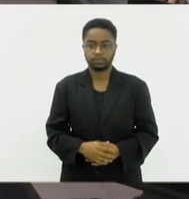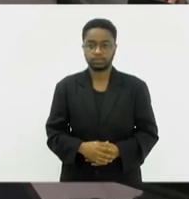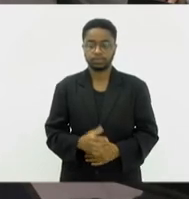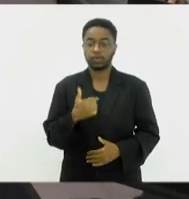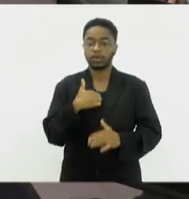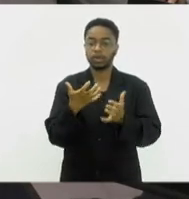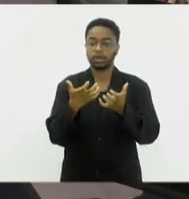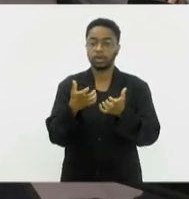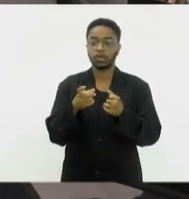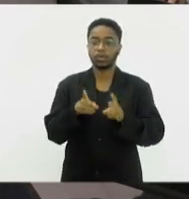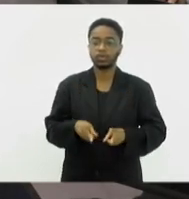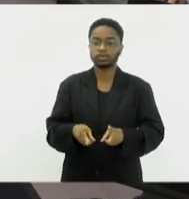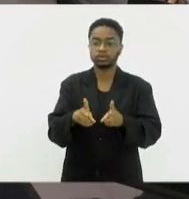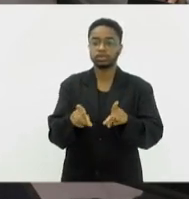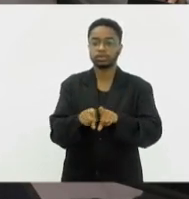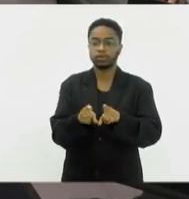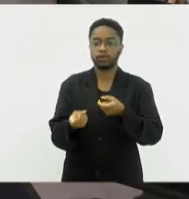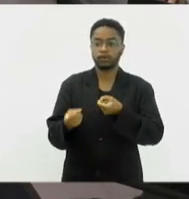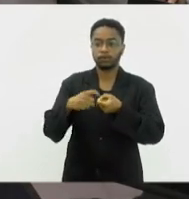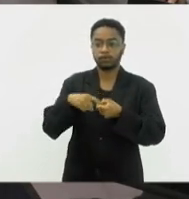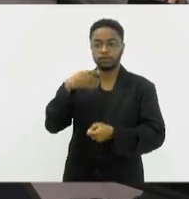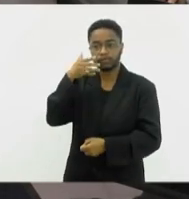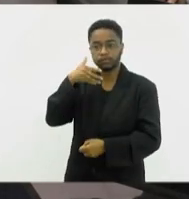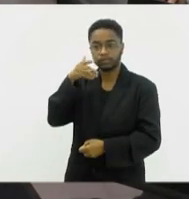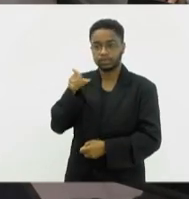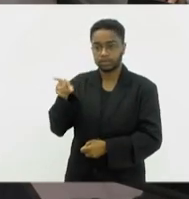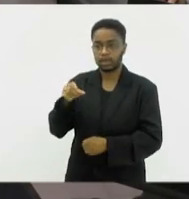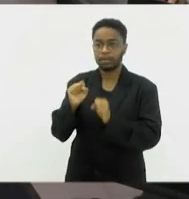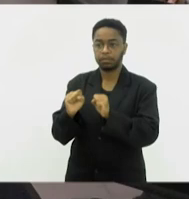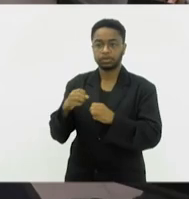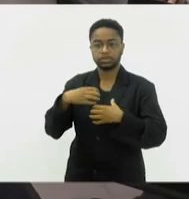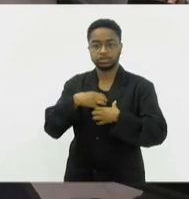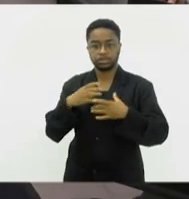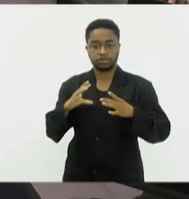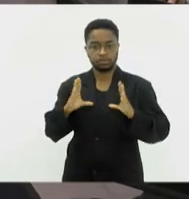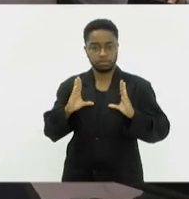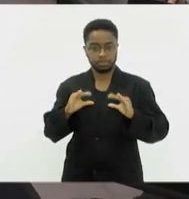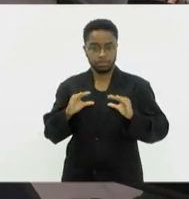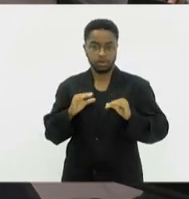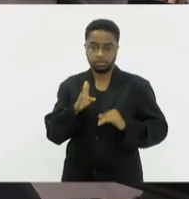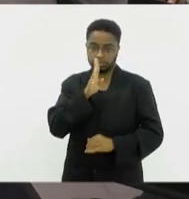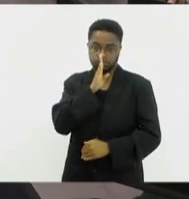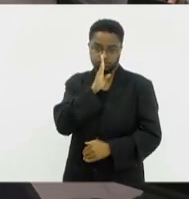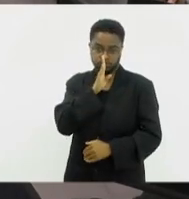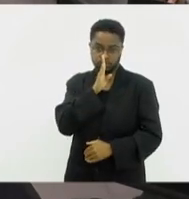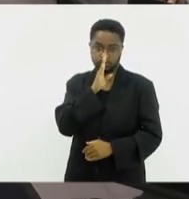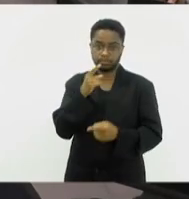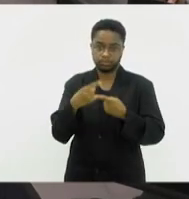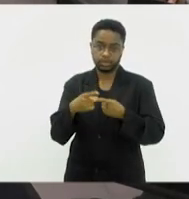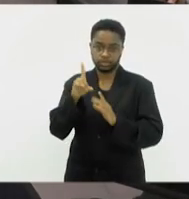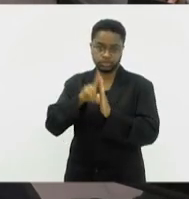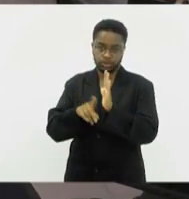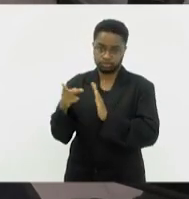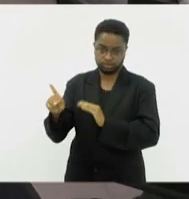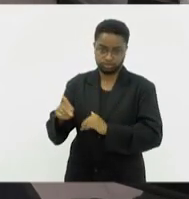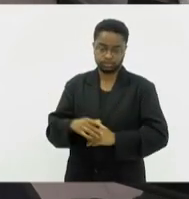continuar e devolver a palavra, e Vossa Excelência, o senhor pode ficar absolutamente à vontade para permanecer em silêncio, até porque é um direito constitucional seu. eu não